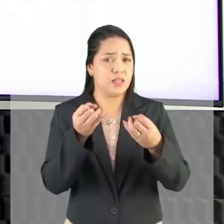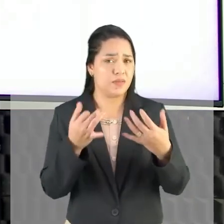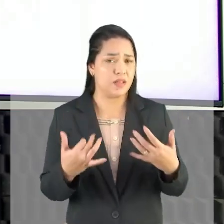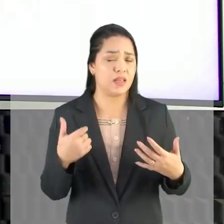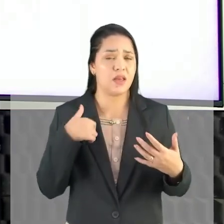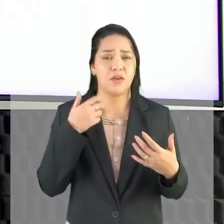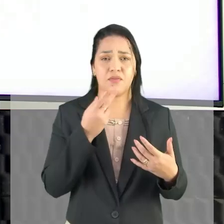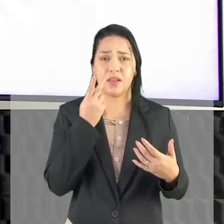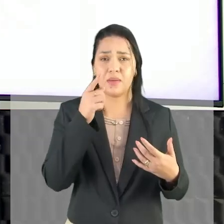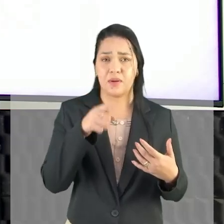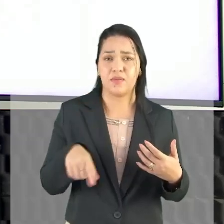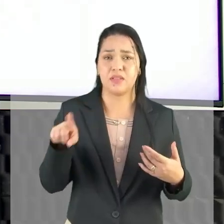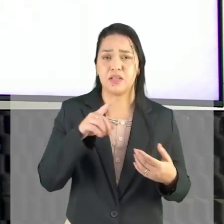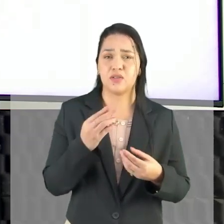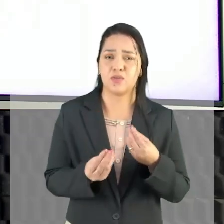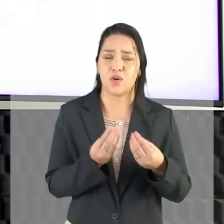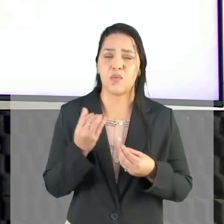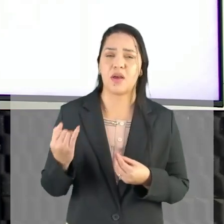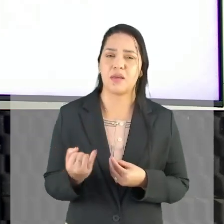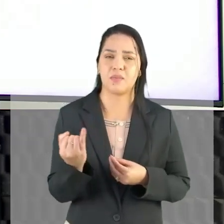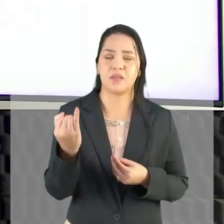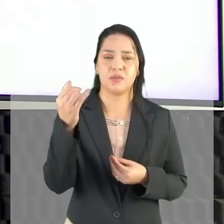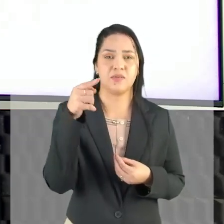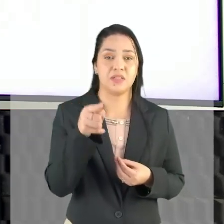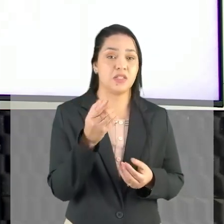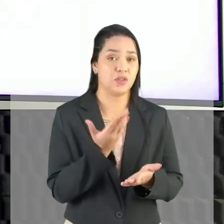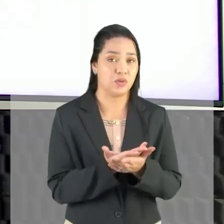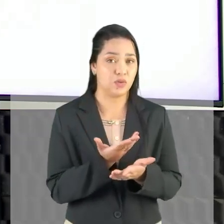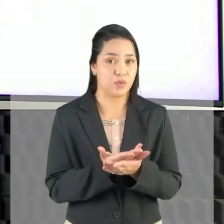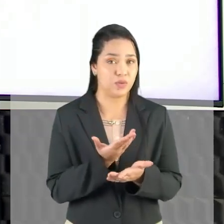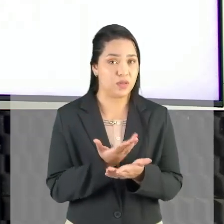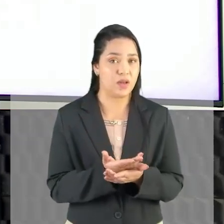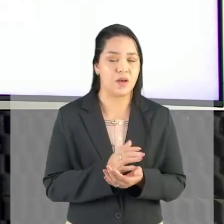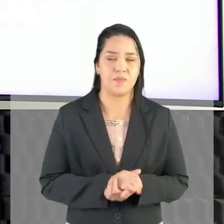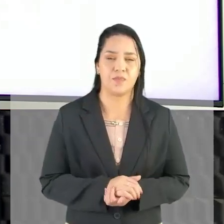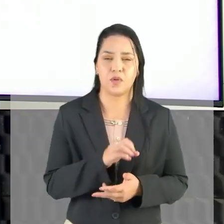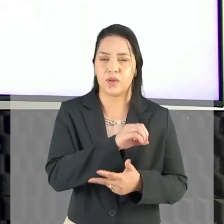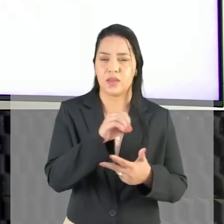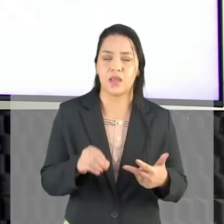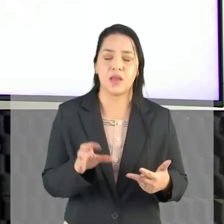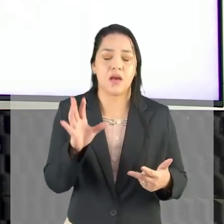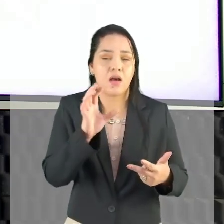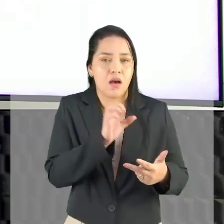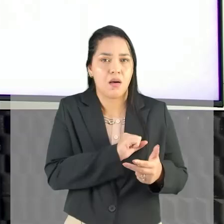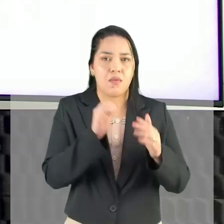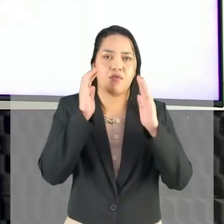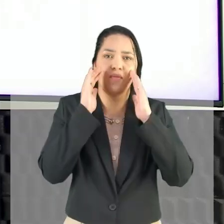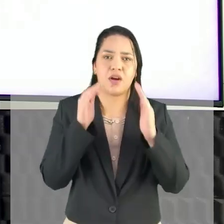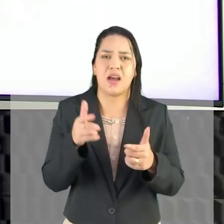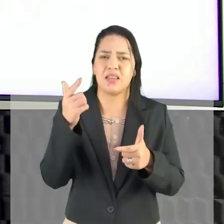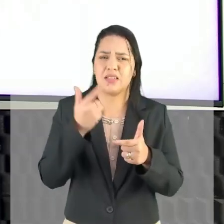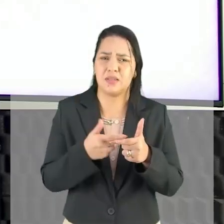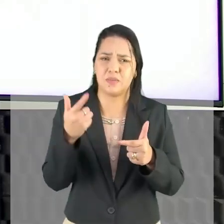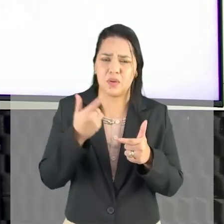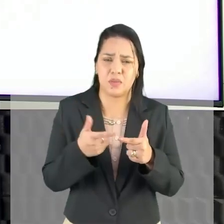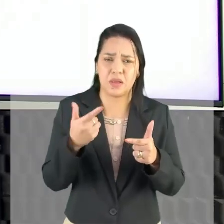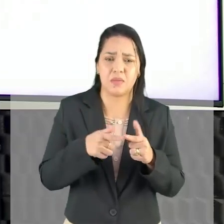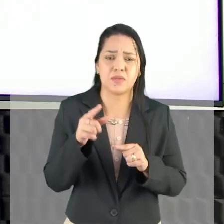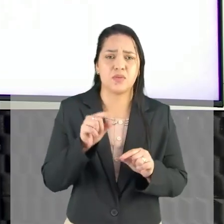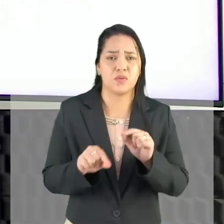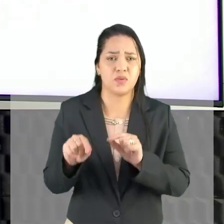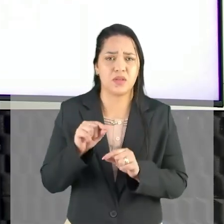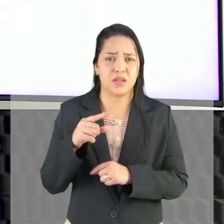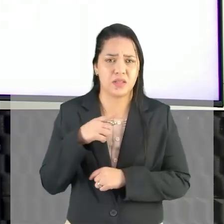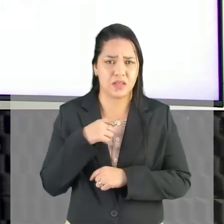eu citei para você como um fenômeno importante para você estudar. O Enem adora focar nesses problemas ambientais,